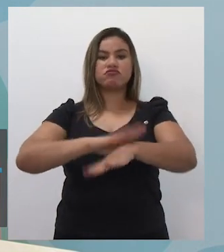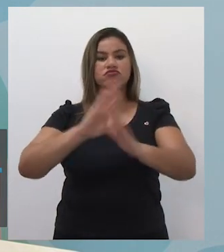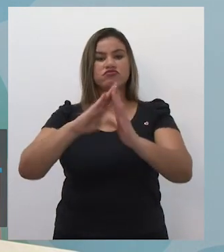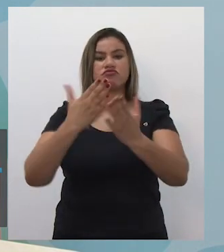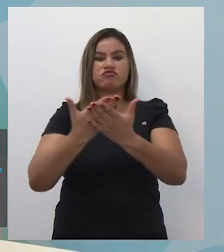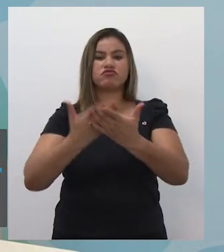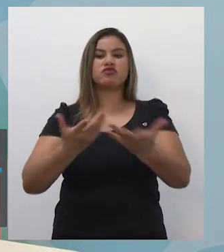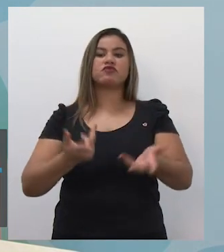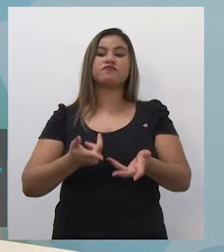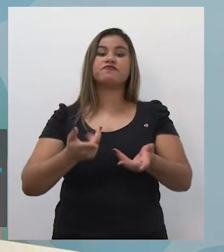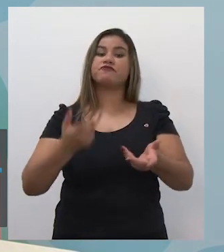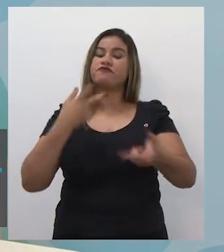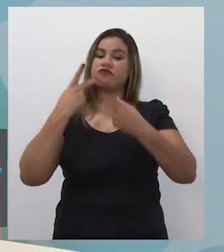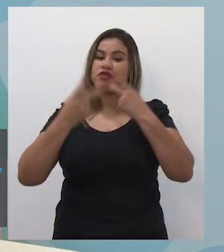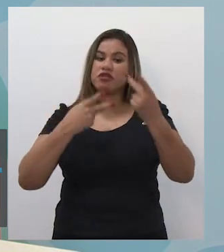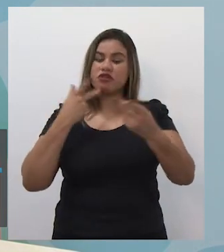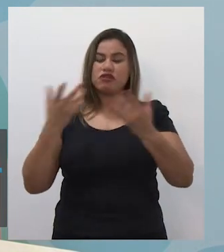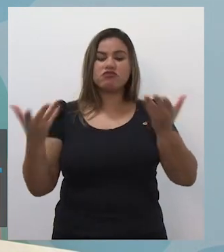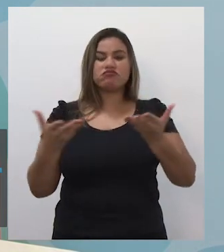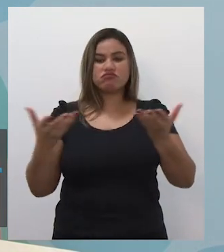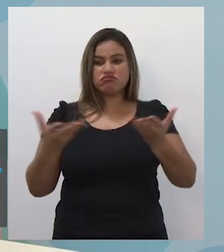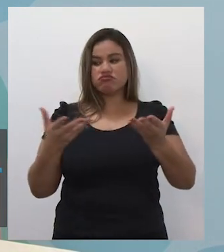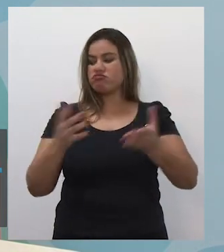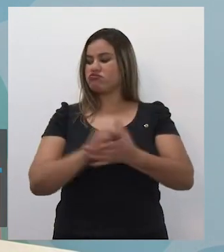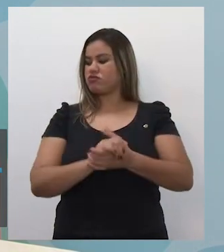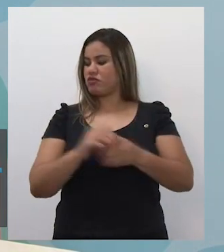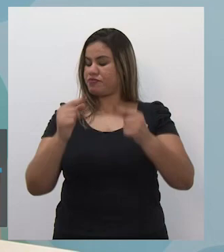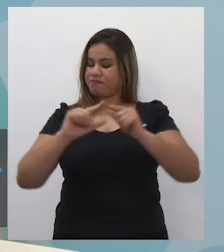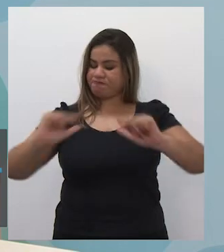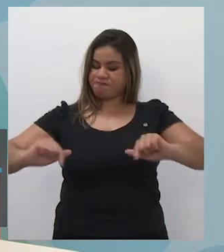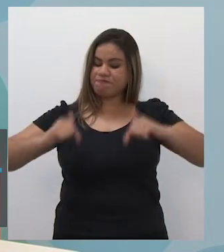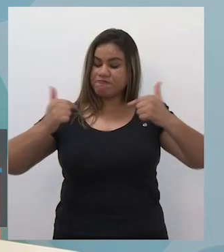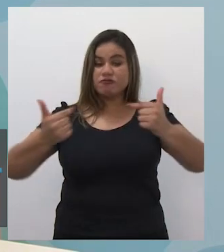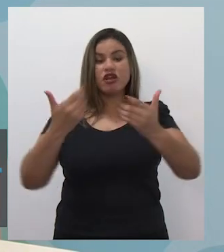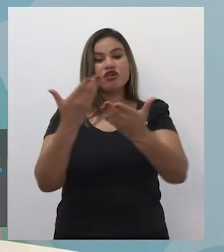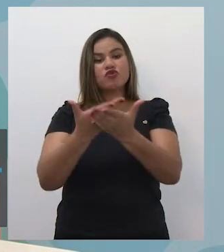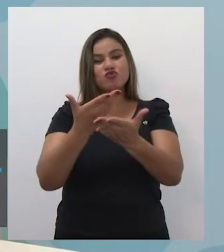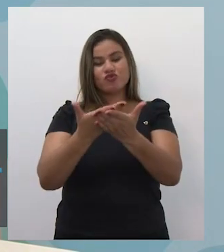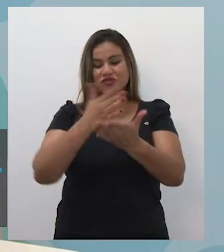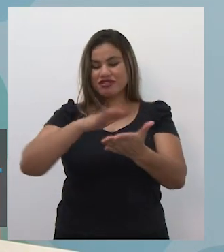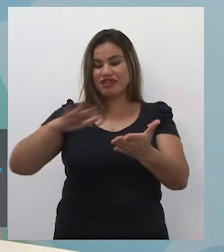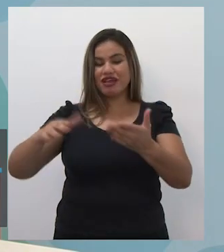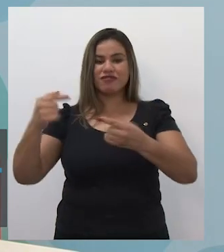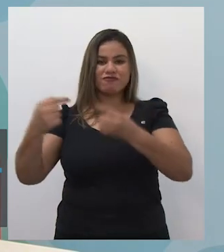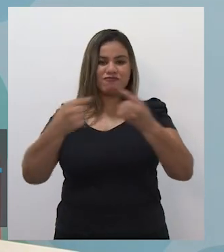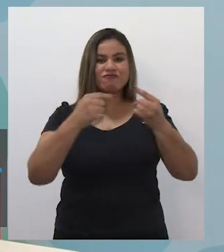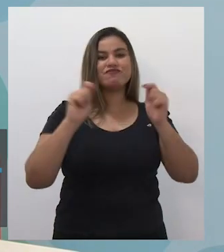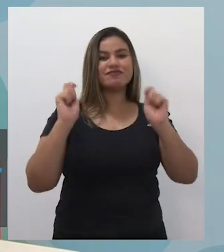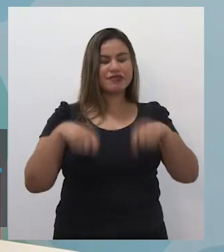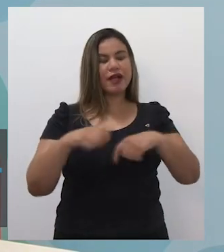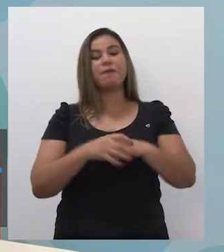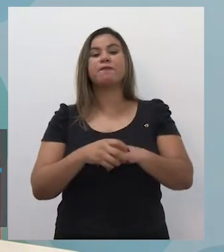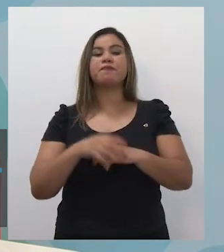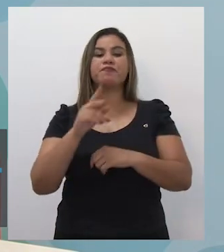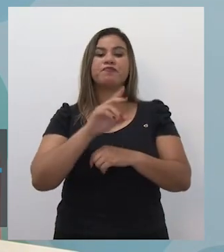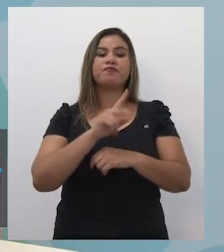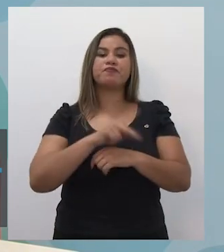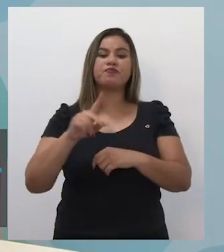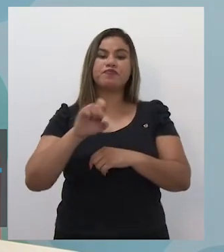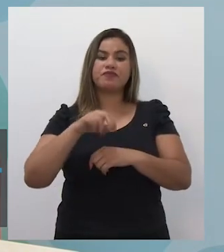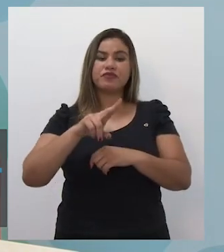a atualidade, né, e com certeza é uma forma de engajar e trazer os estudantes para a discussão. O professor Enio fala